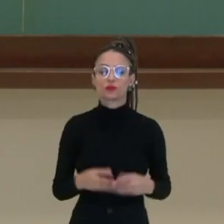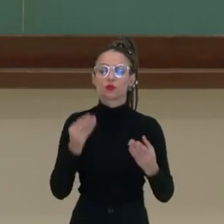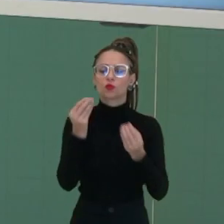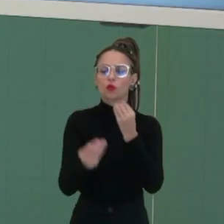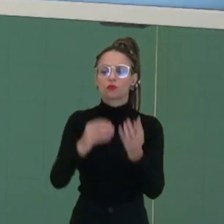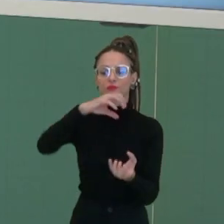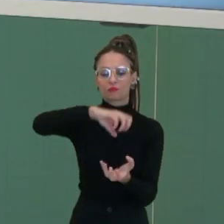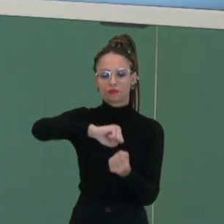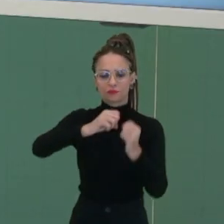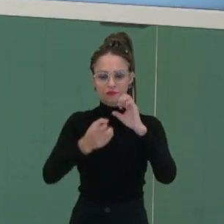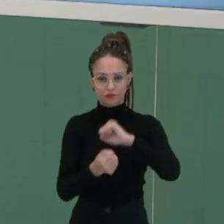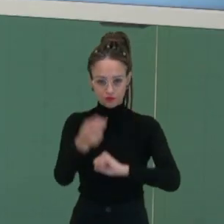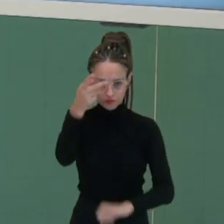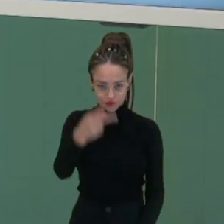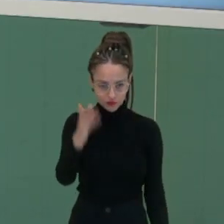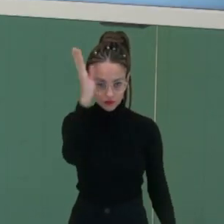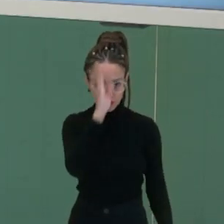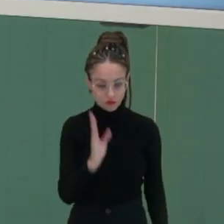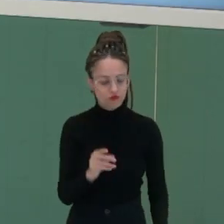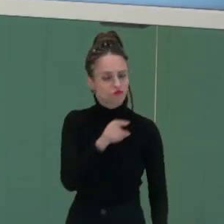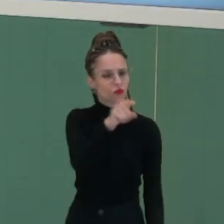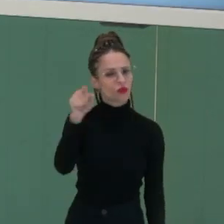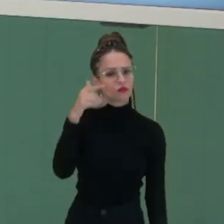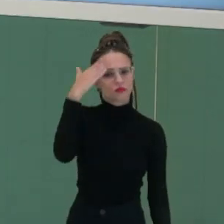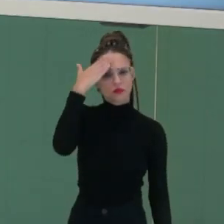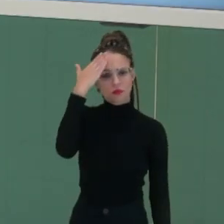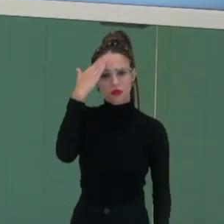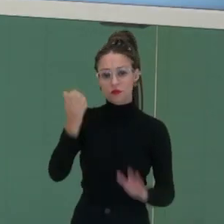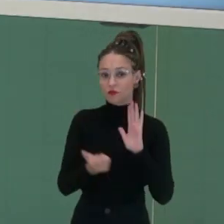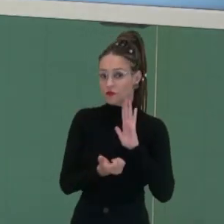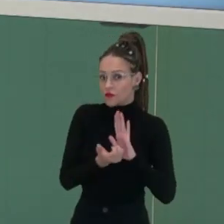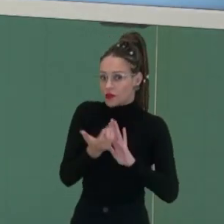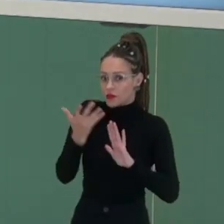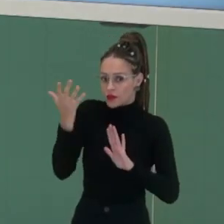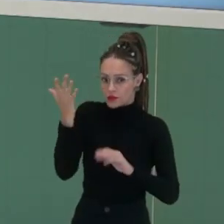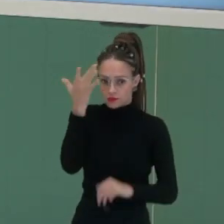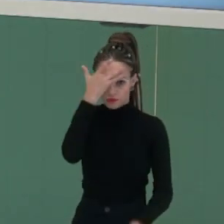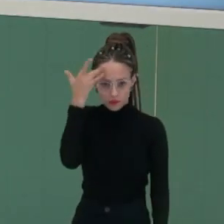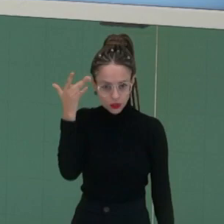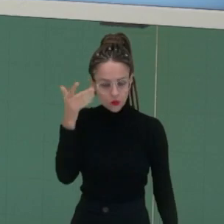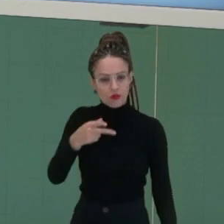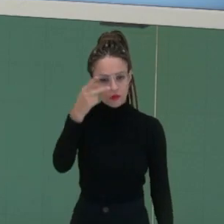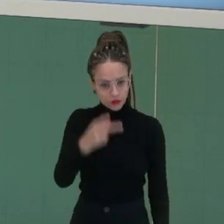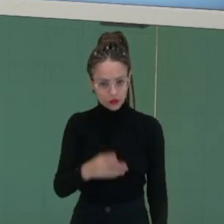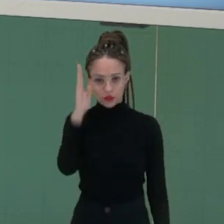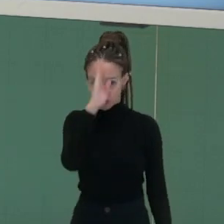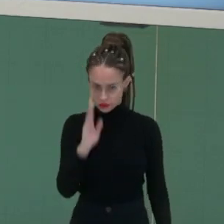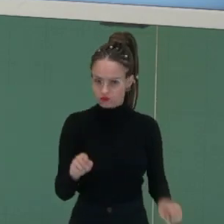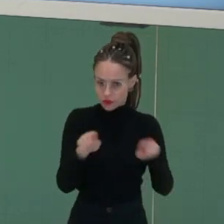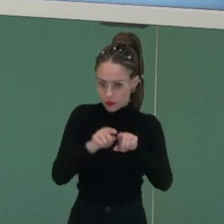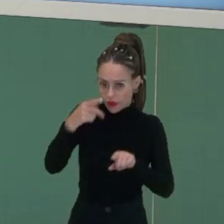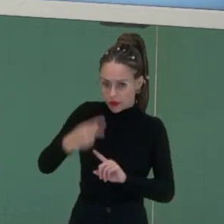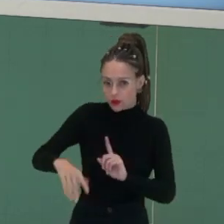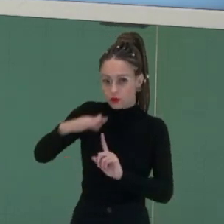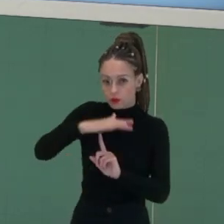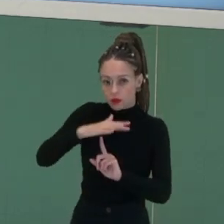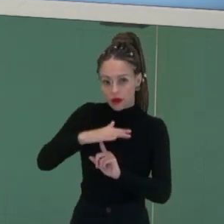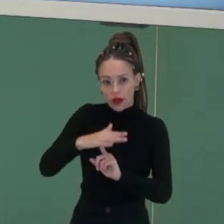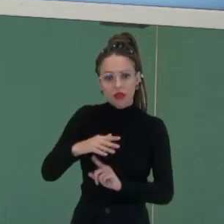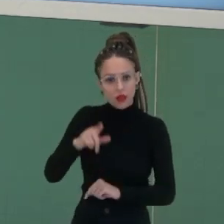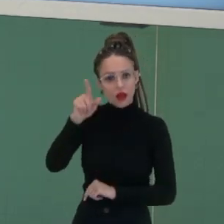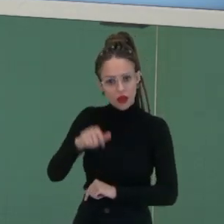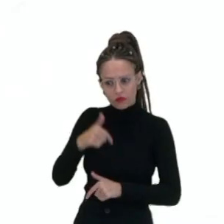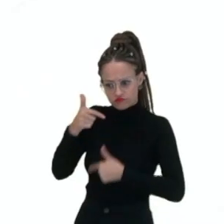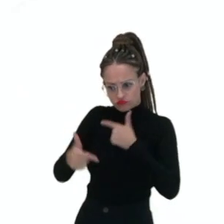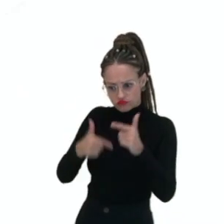Brasil? Vocês sabiam que muitas pessoas no Brasil, inclusive no Paraná, vivem do